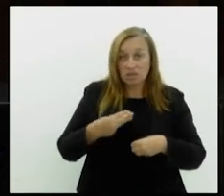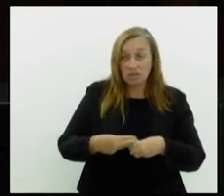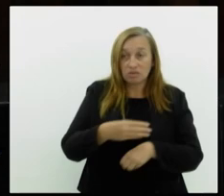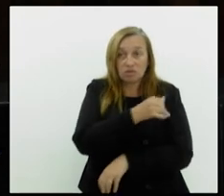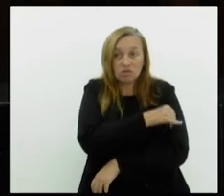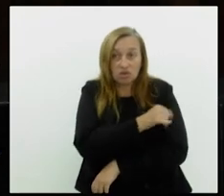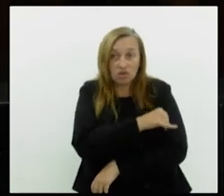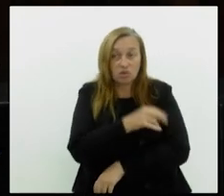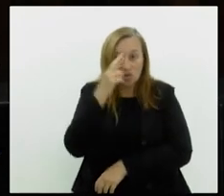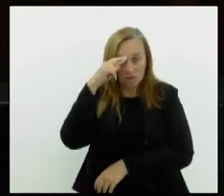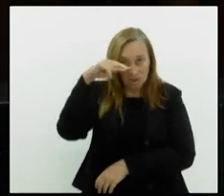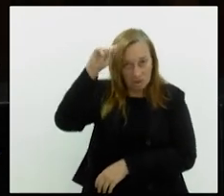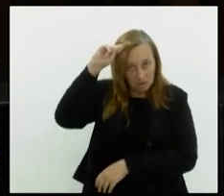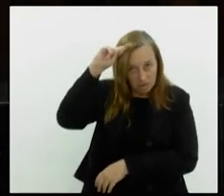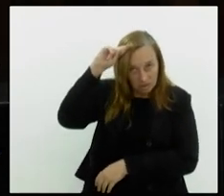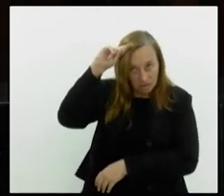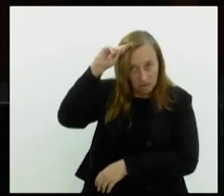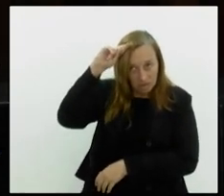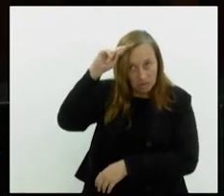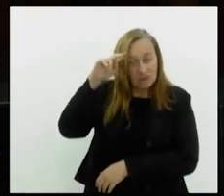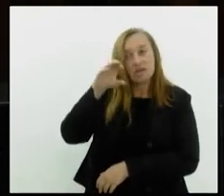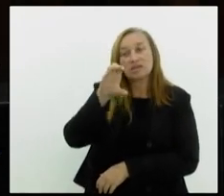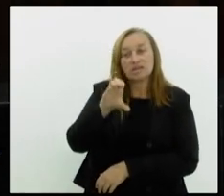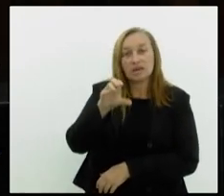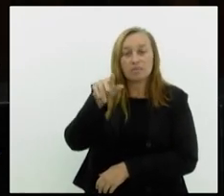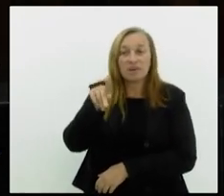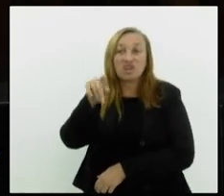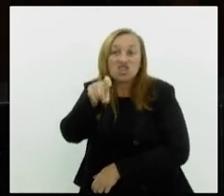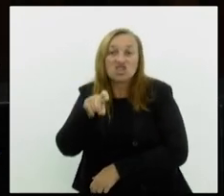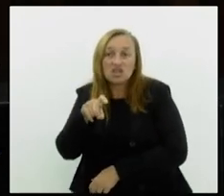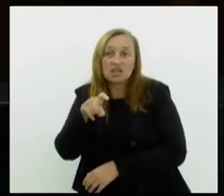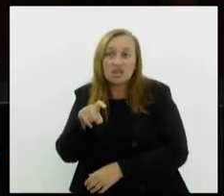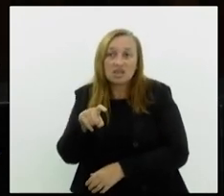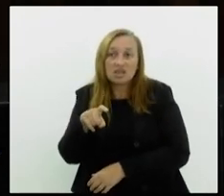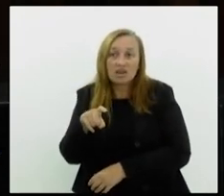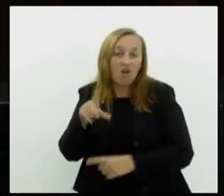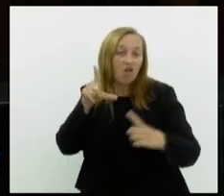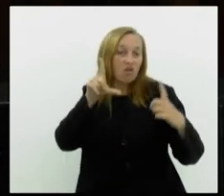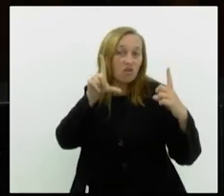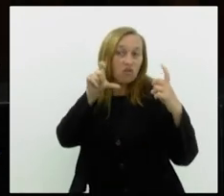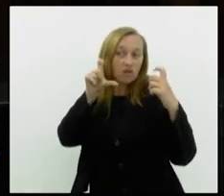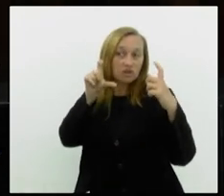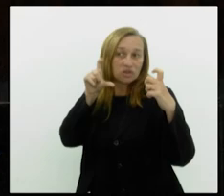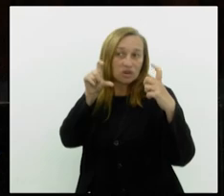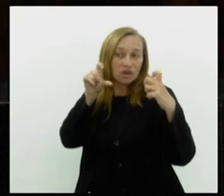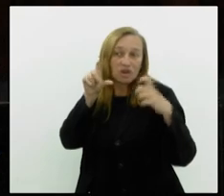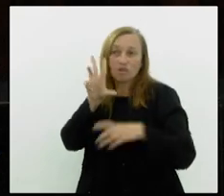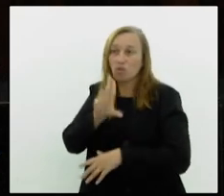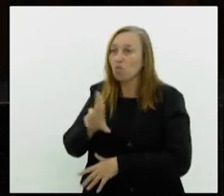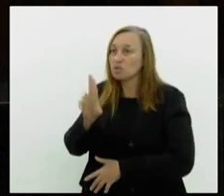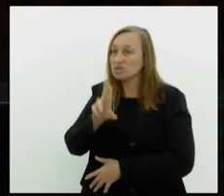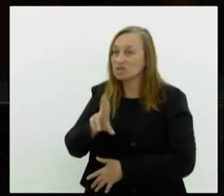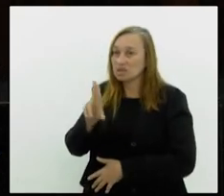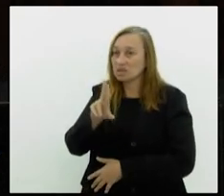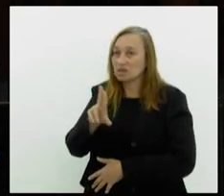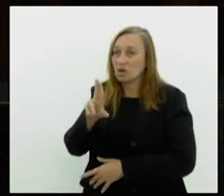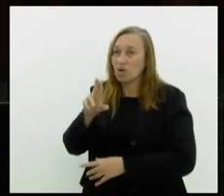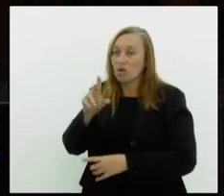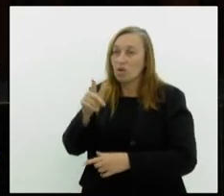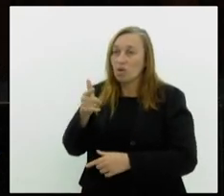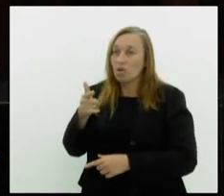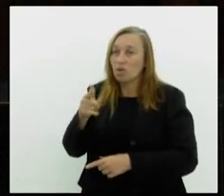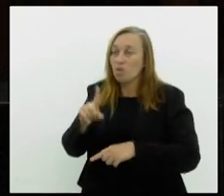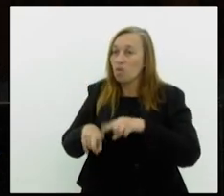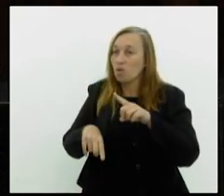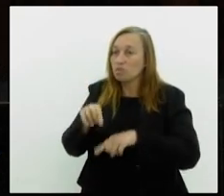Ferreirinha, vulgo Ferreirinha do CPX, se permite fotografar utilizando um objeto